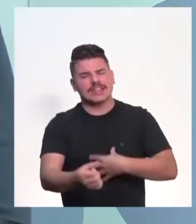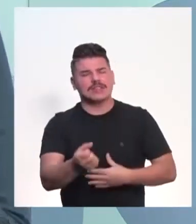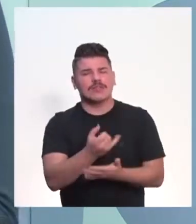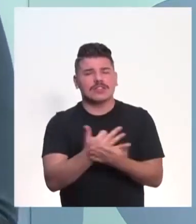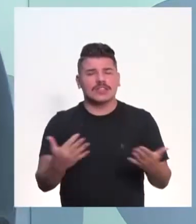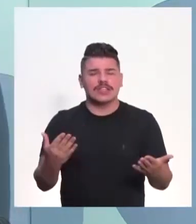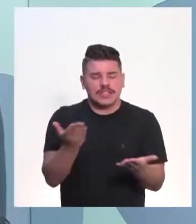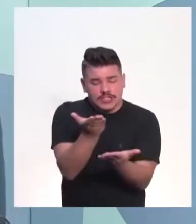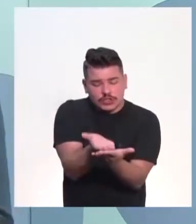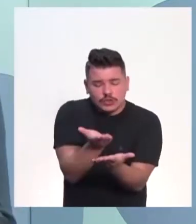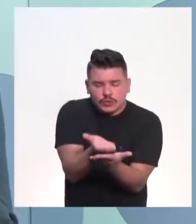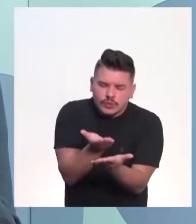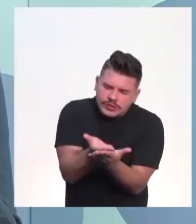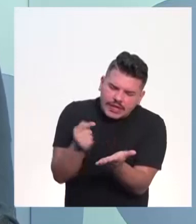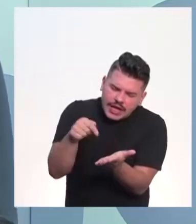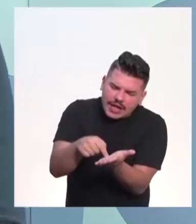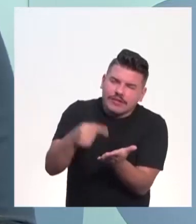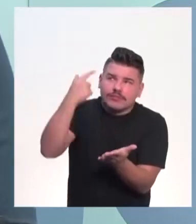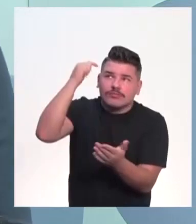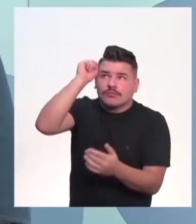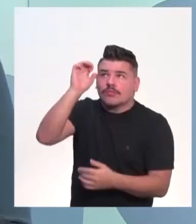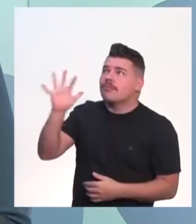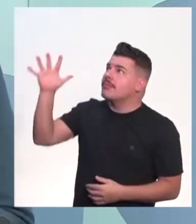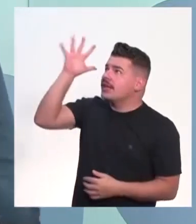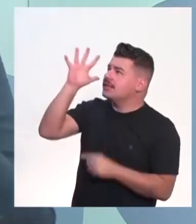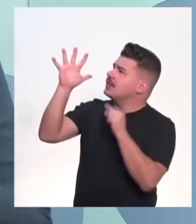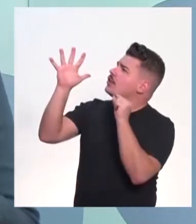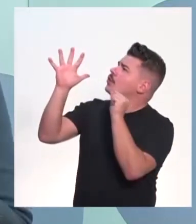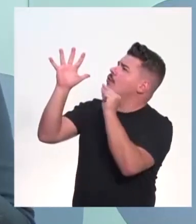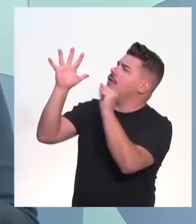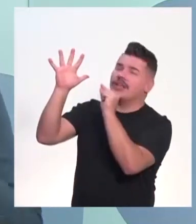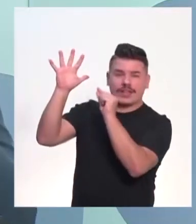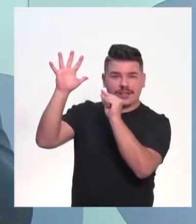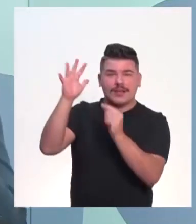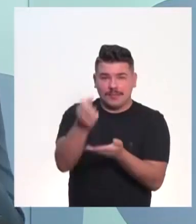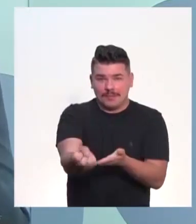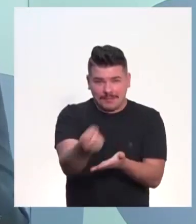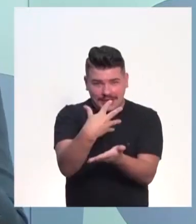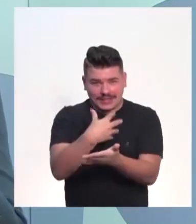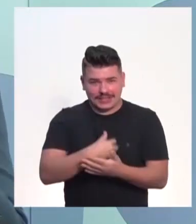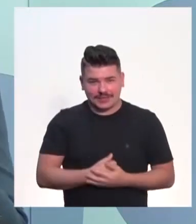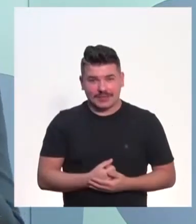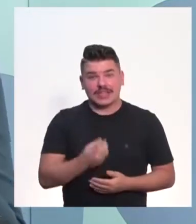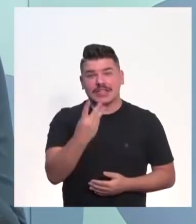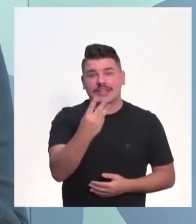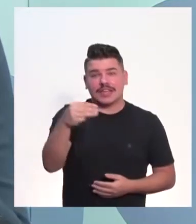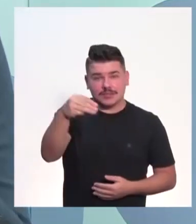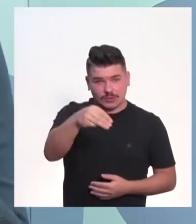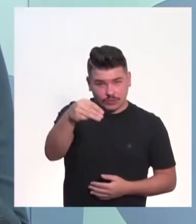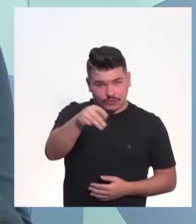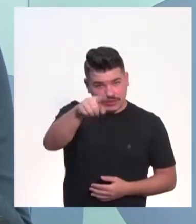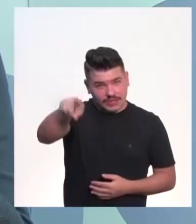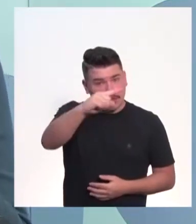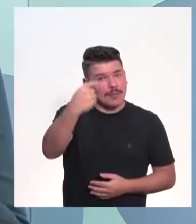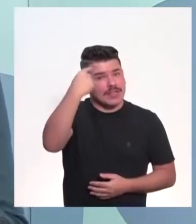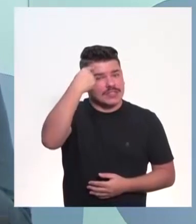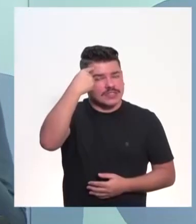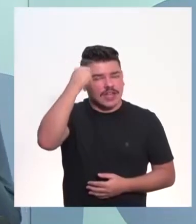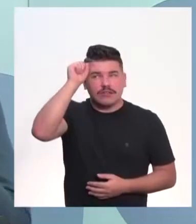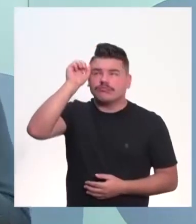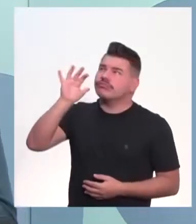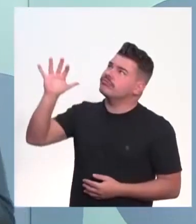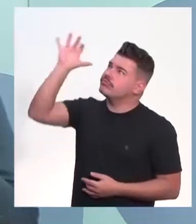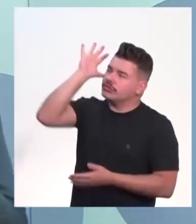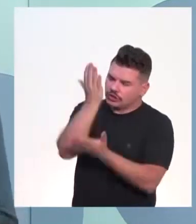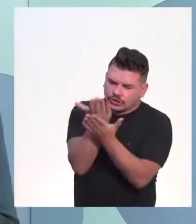pensam nos estudos, quando vocês pensam em estudar. Como que a gente vai fazer? 3 minutinhos, vocês vão escrever, refletir,